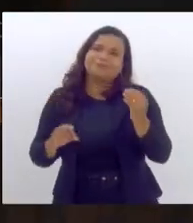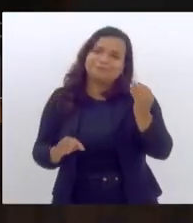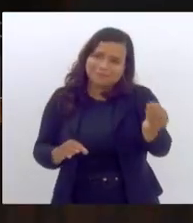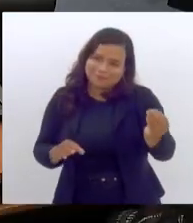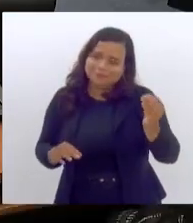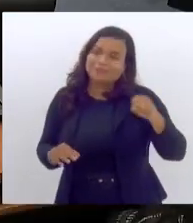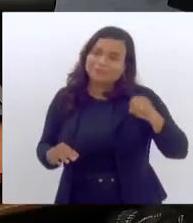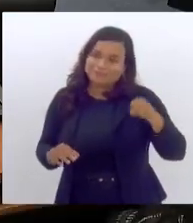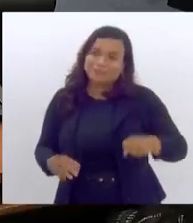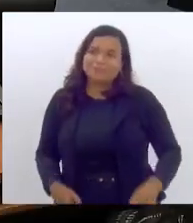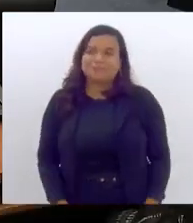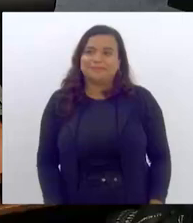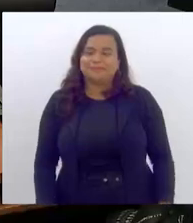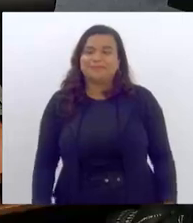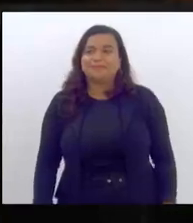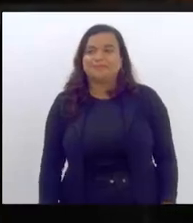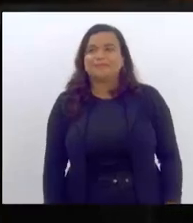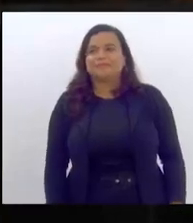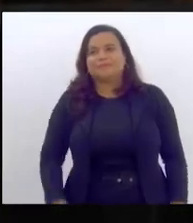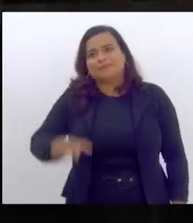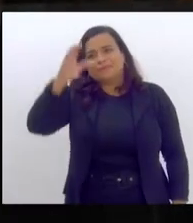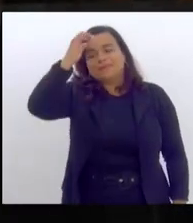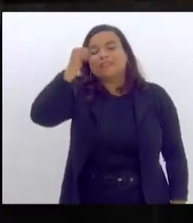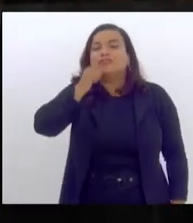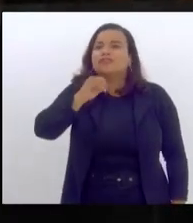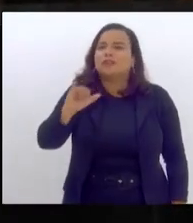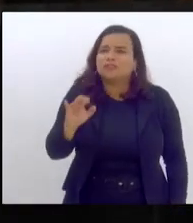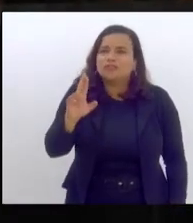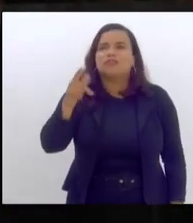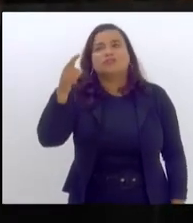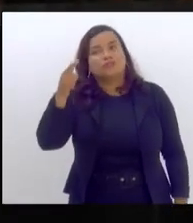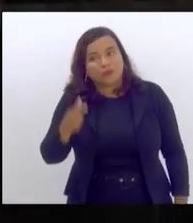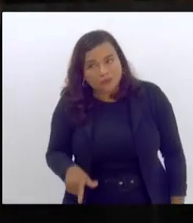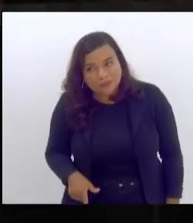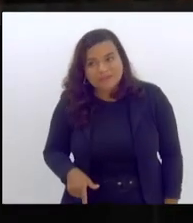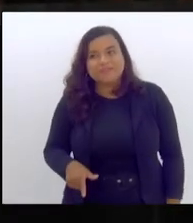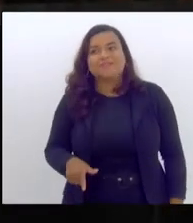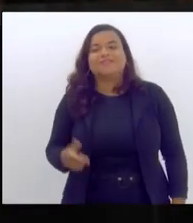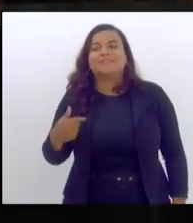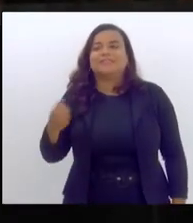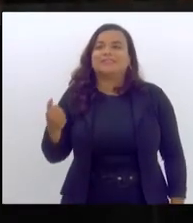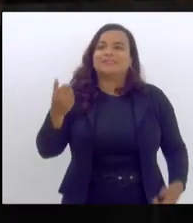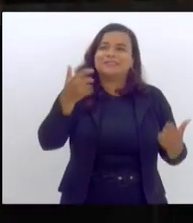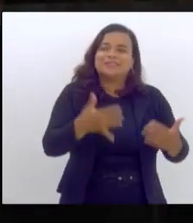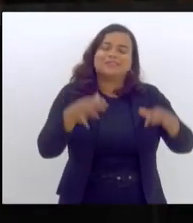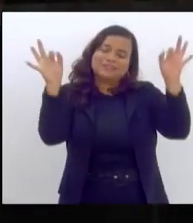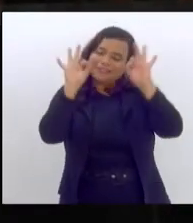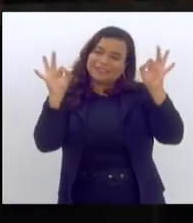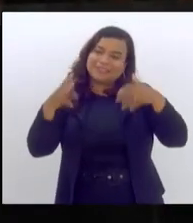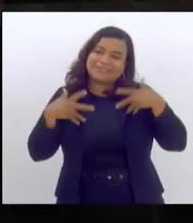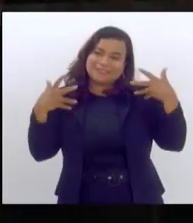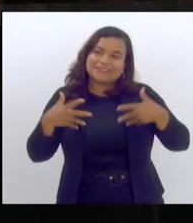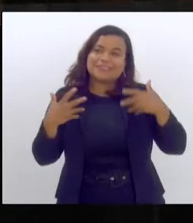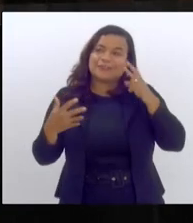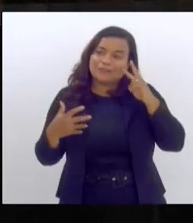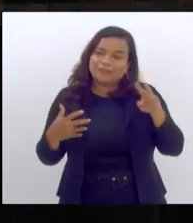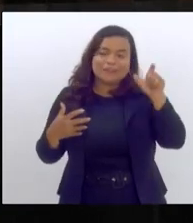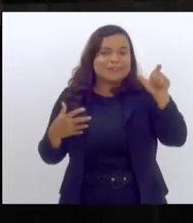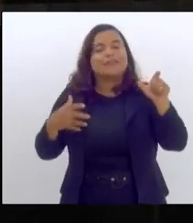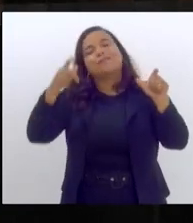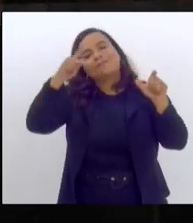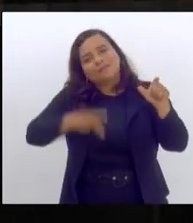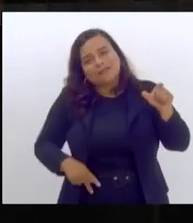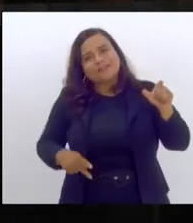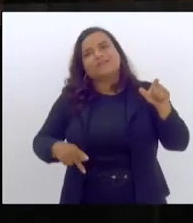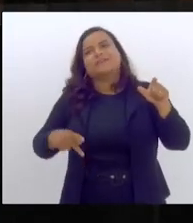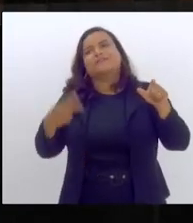certeza. Ju, mais uma vez, como sempre, eu manifesto a minha alegria de vê-la presidindo essa